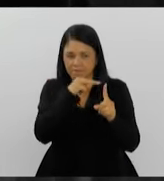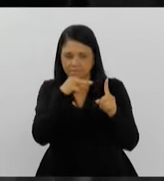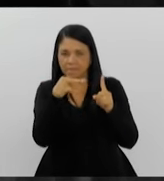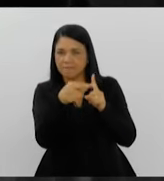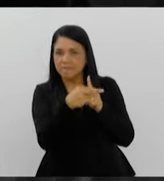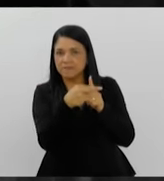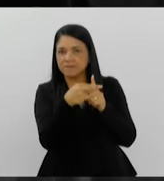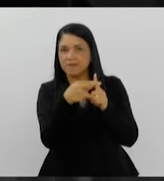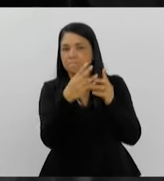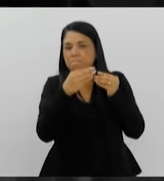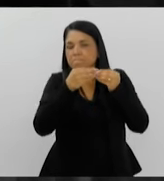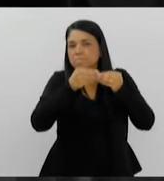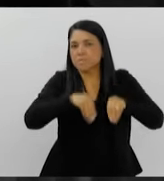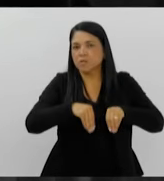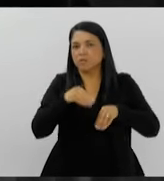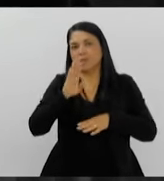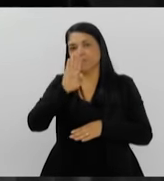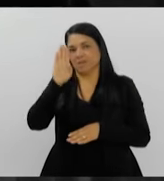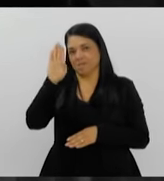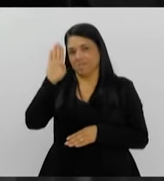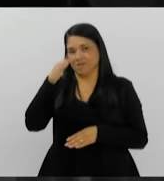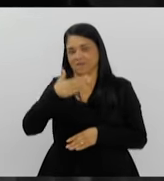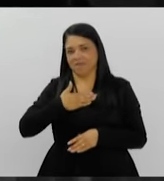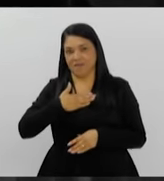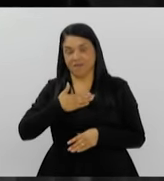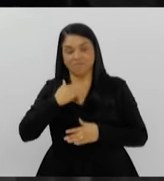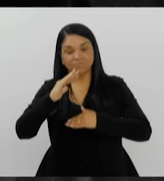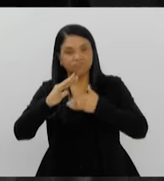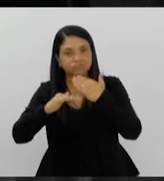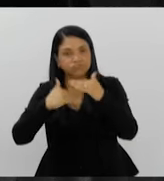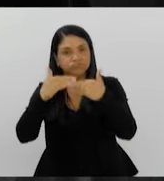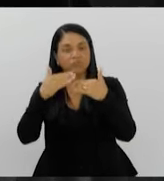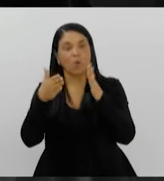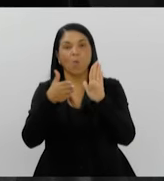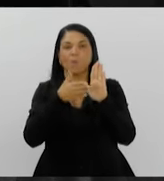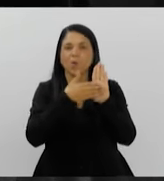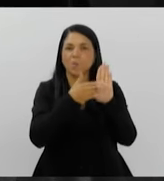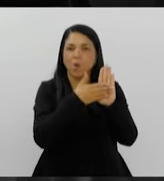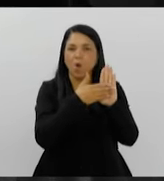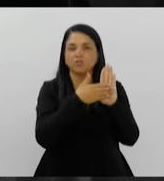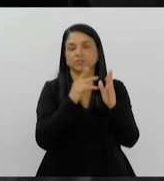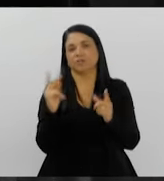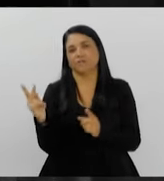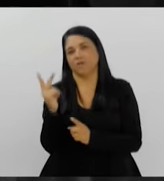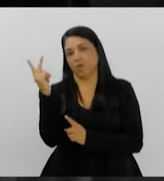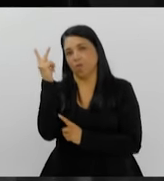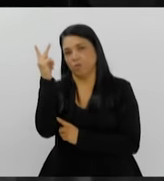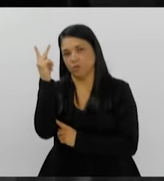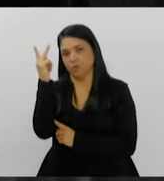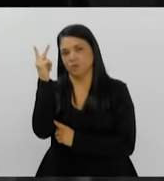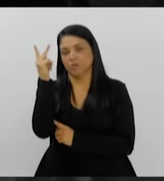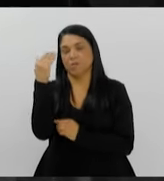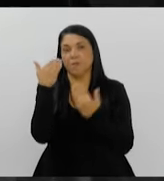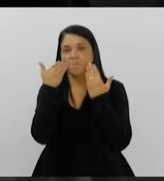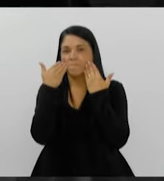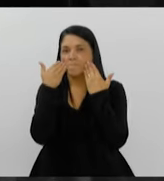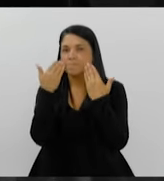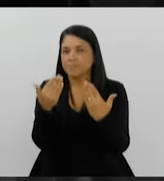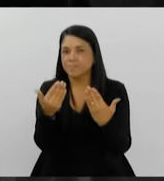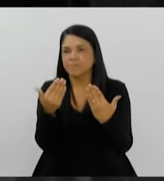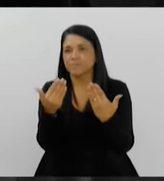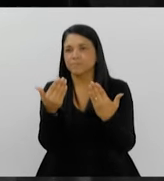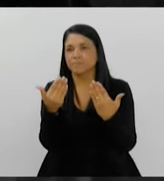denegrir uma campanha que está sendo construída com propostas com valores numa apresenta